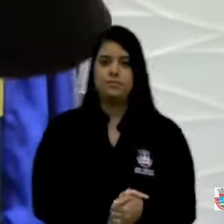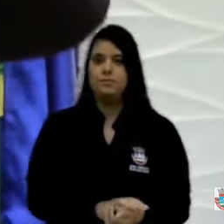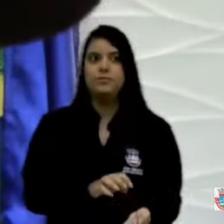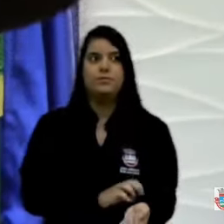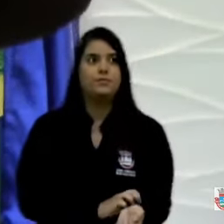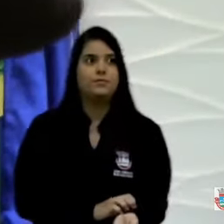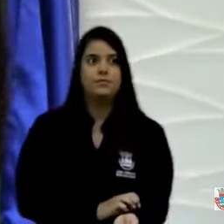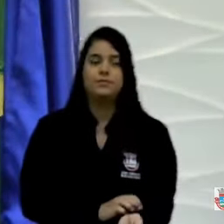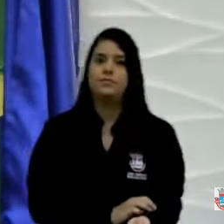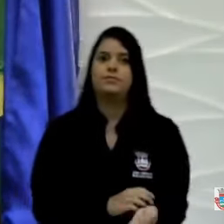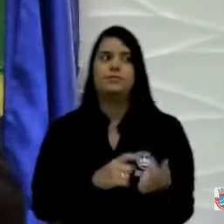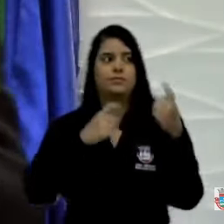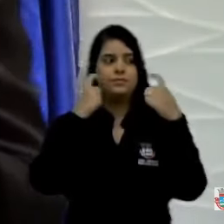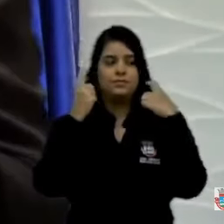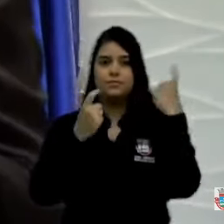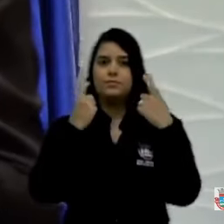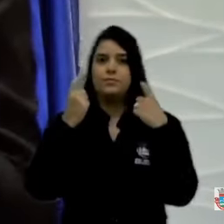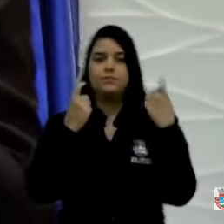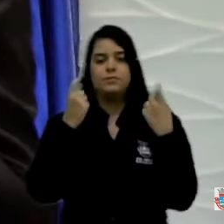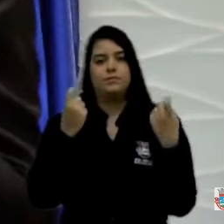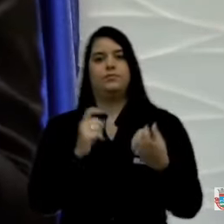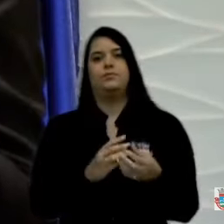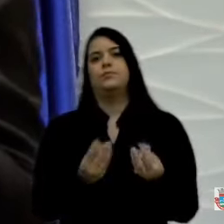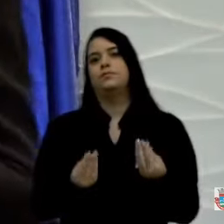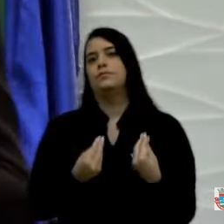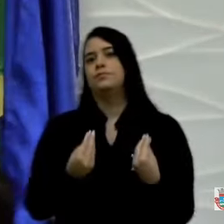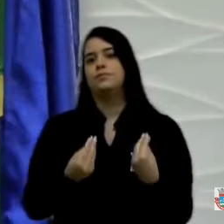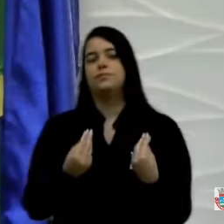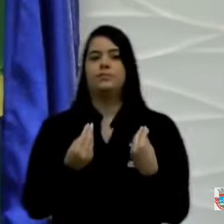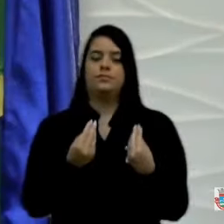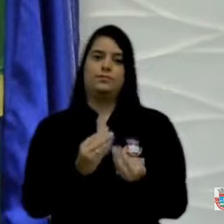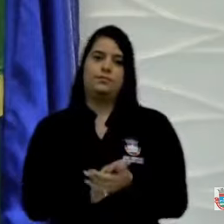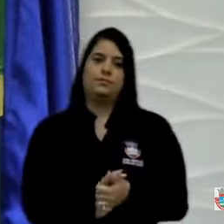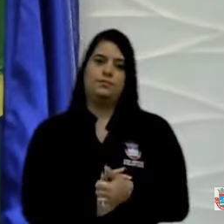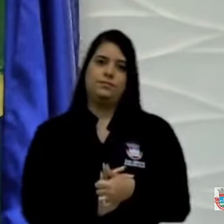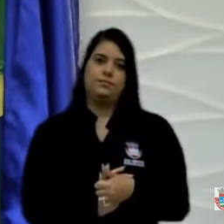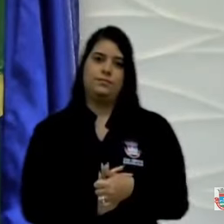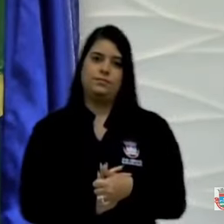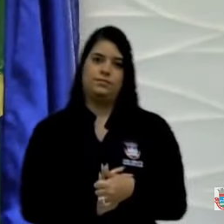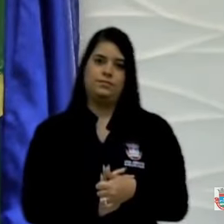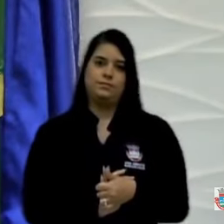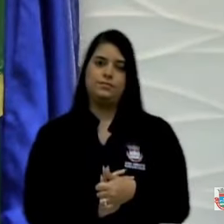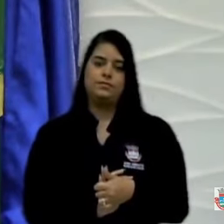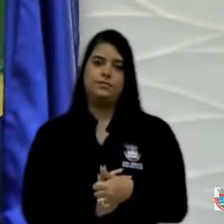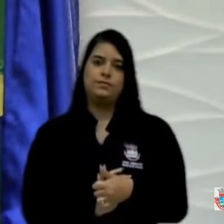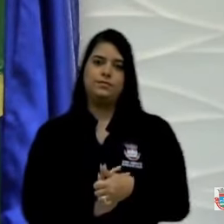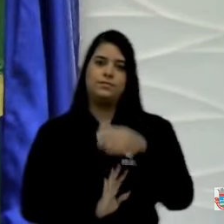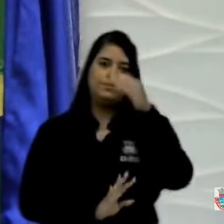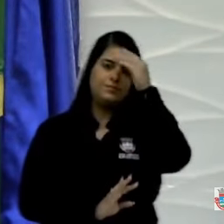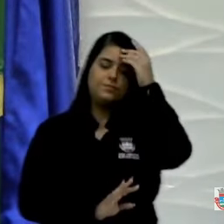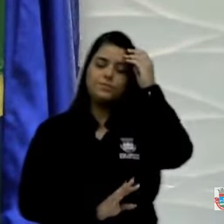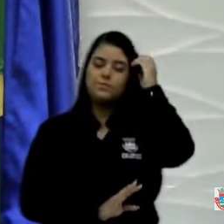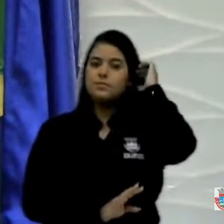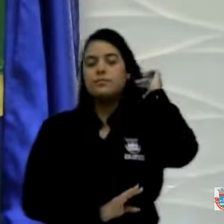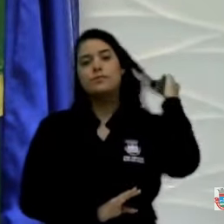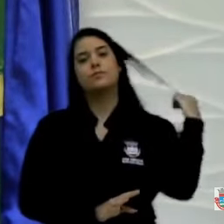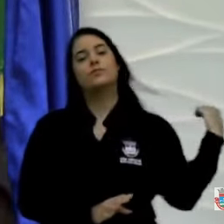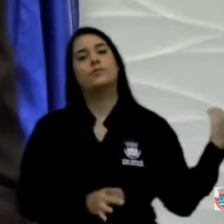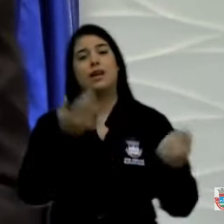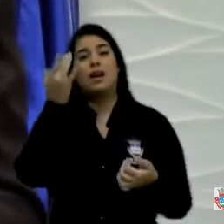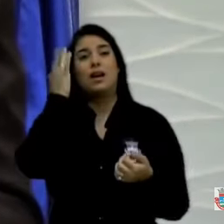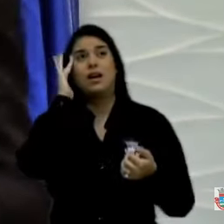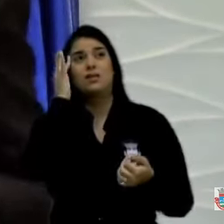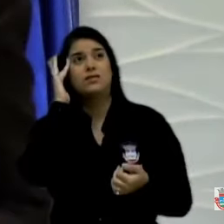Agora, estão o quê? Estão querendo o quê? Subestimar o povo? Subestimar a